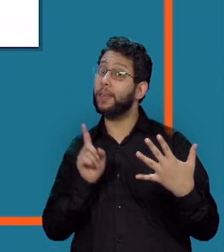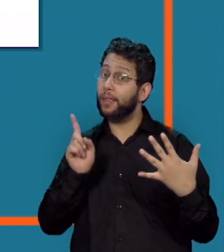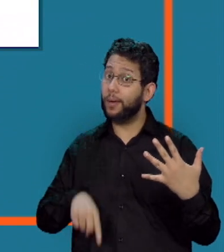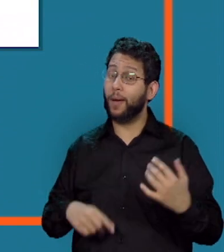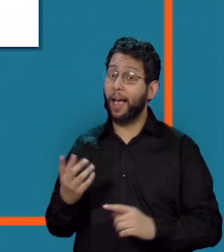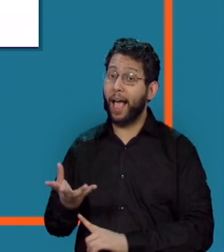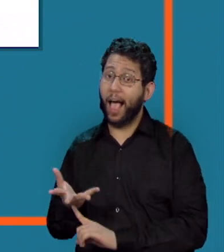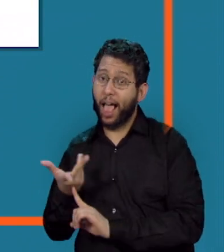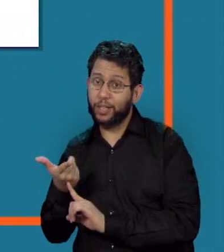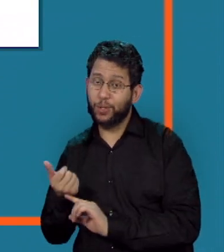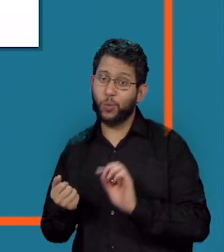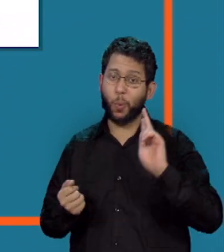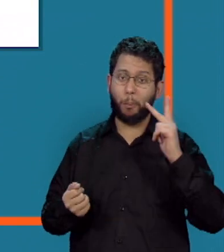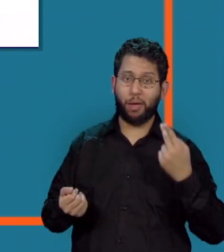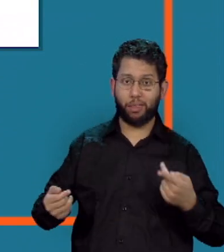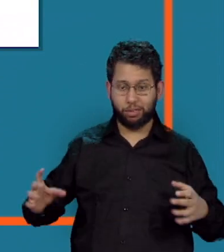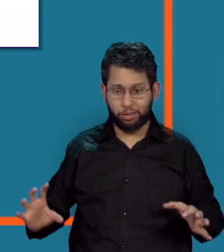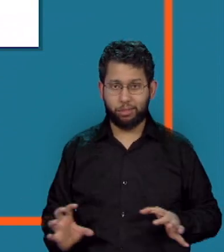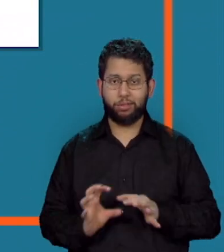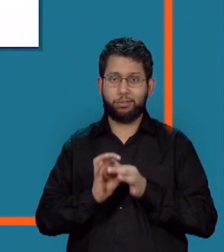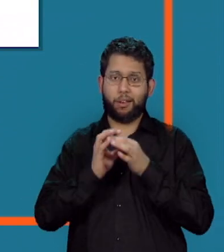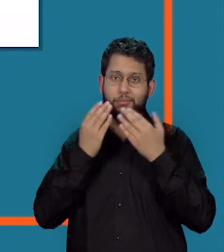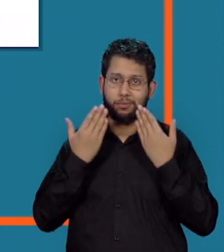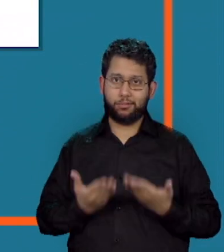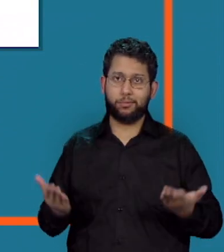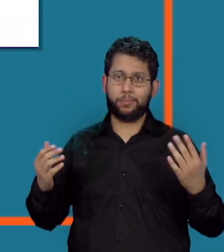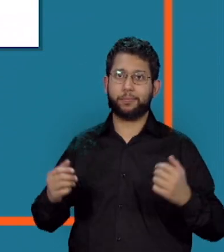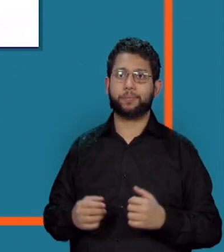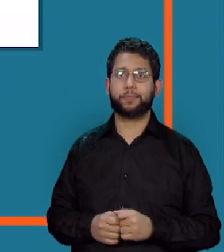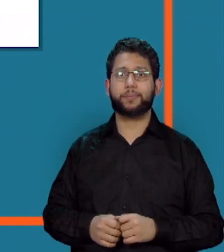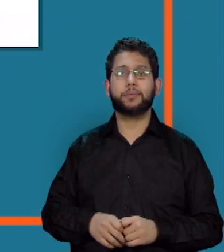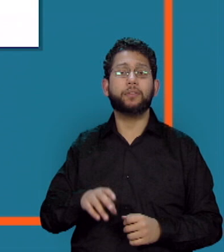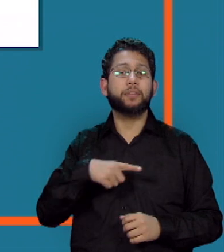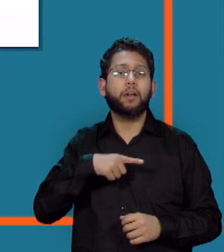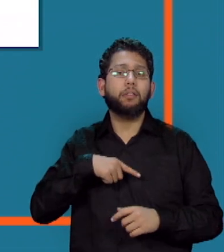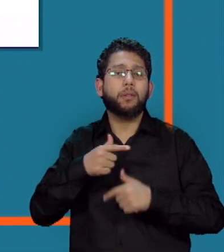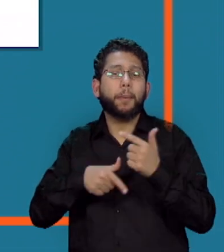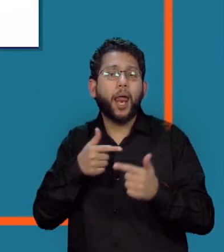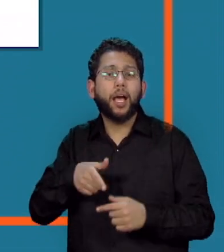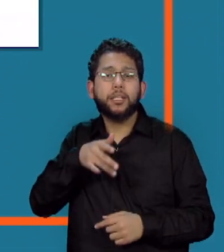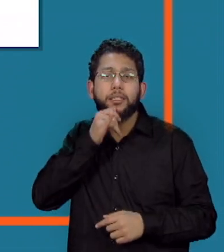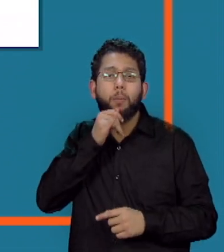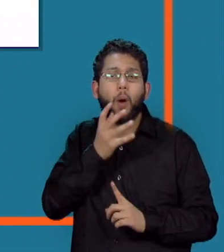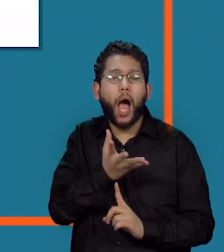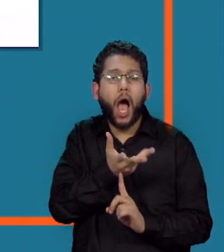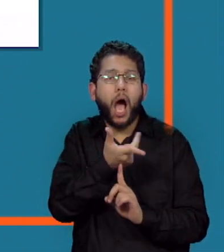artes e humanidades, e é onde você estudar direção de arte,